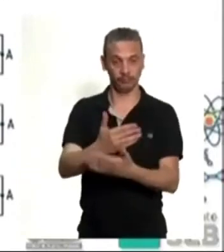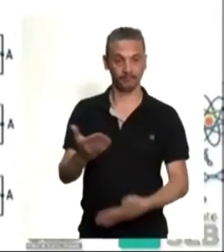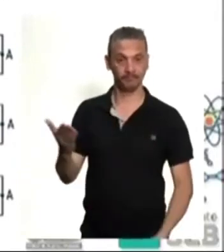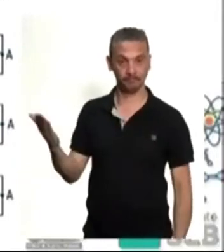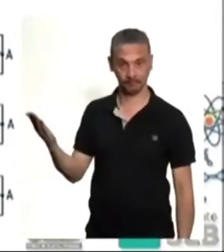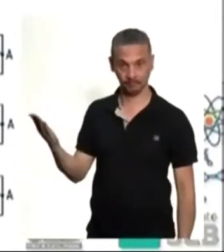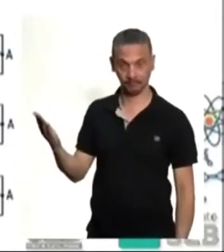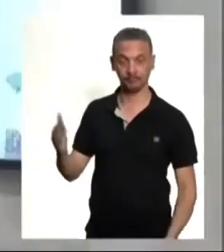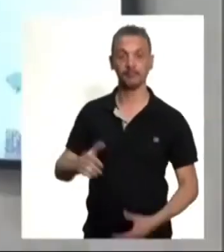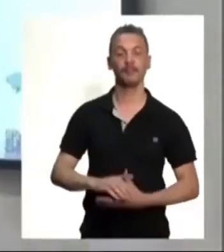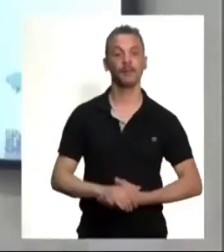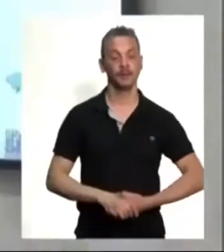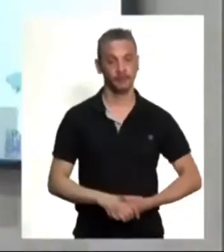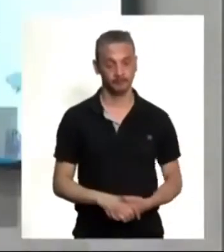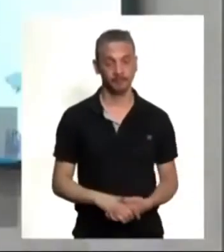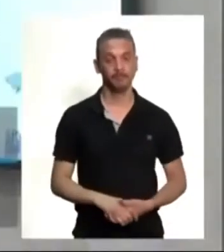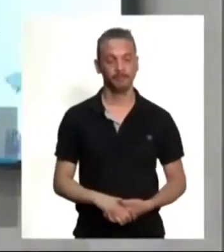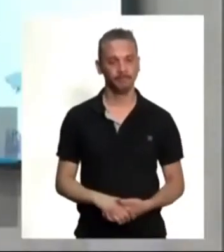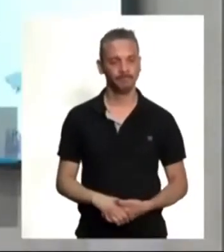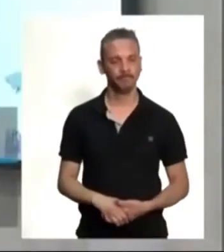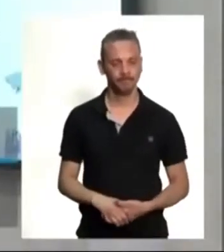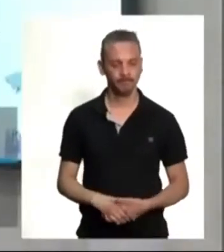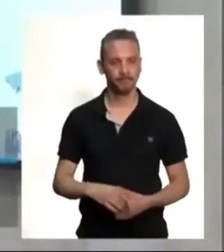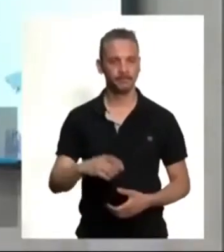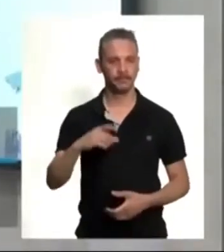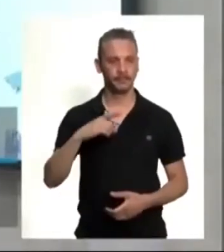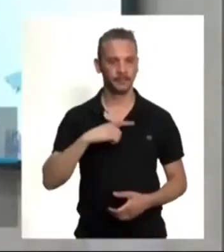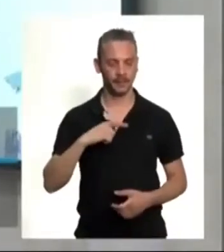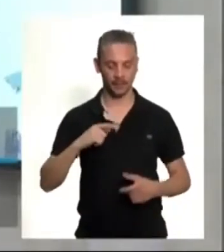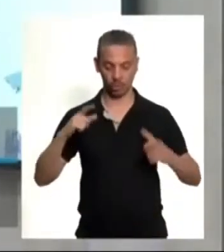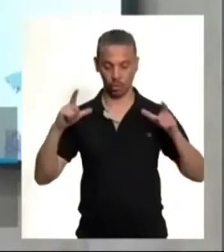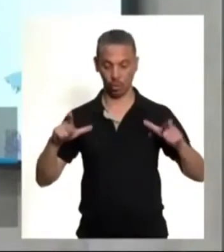para mim aqui, vem cá. Você tem um